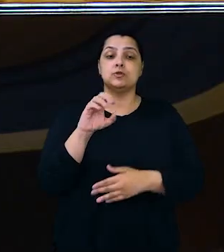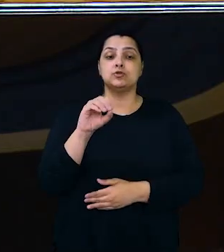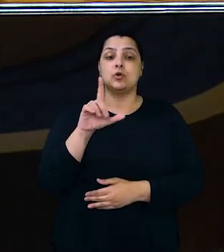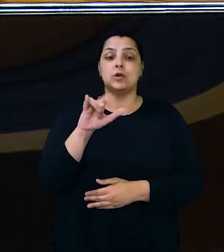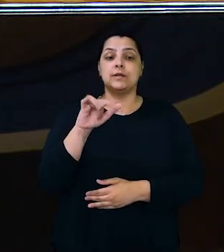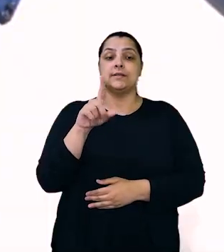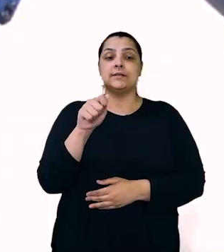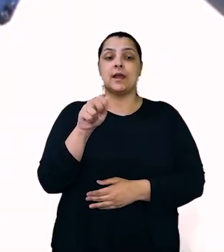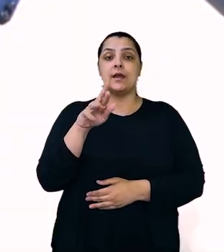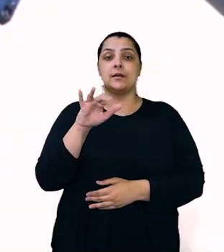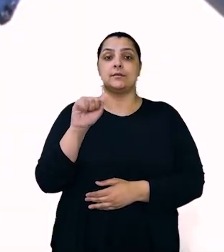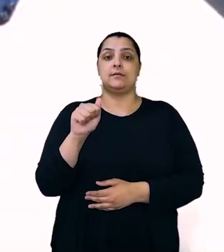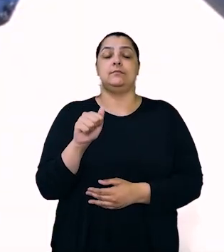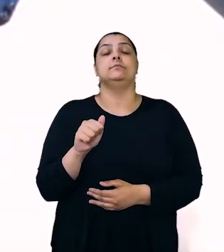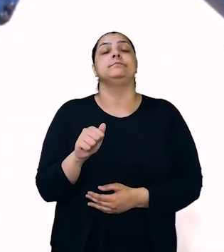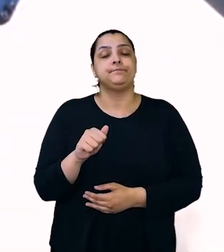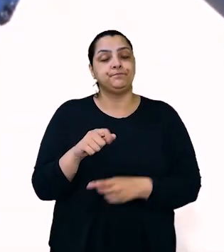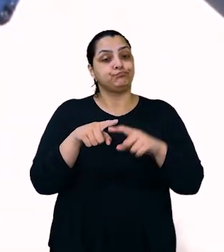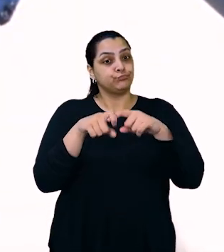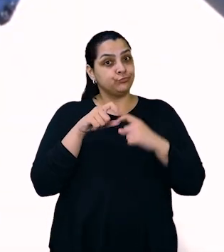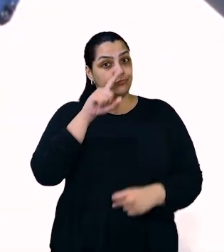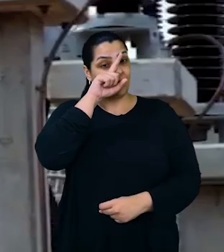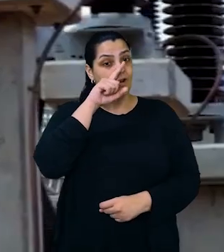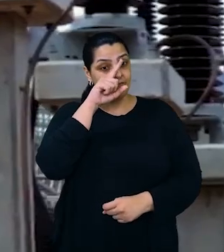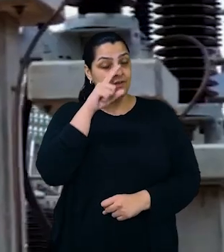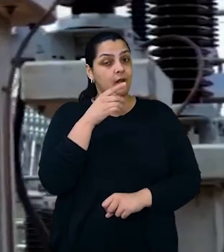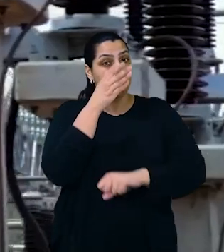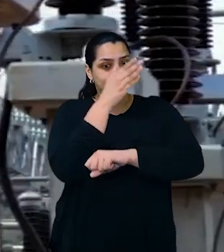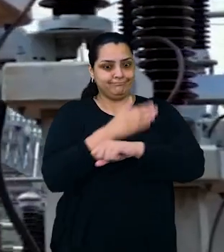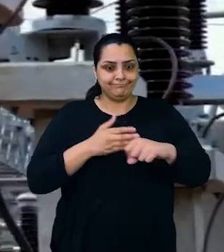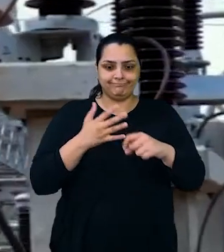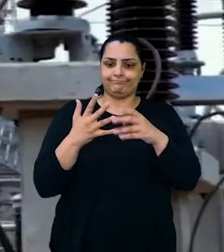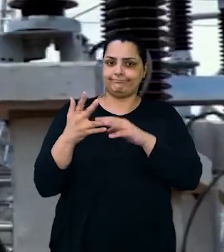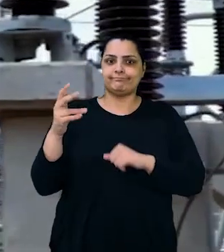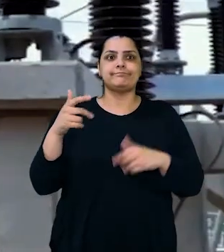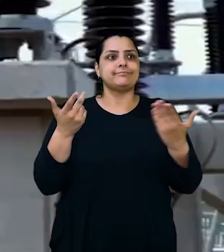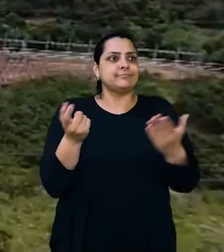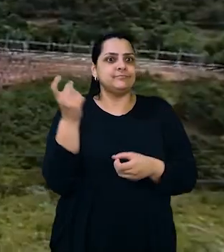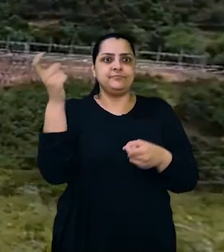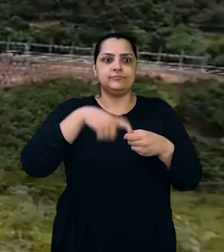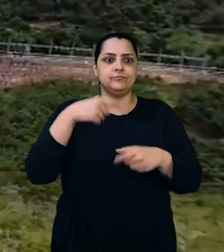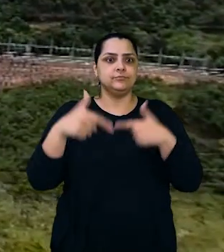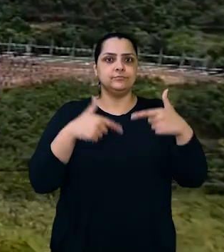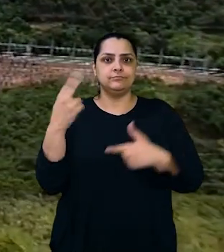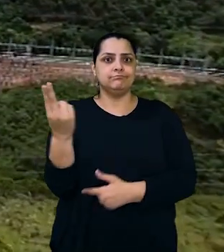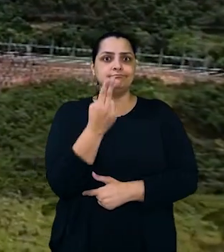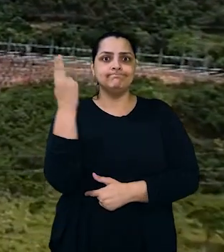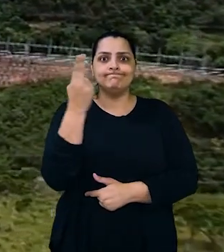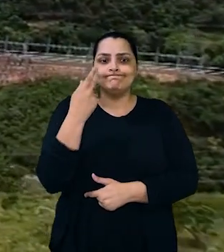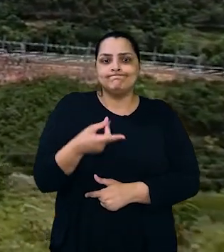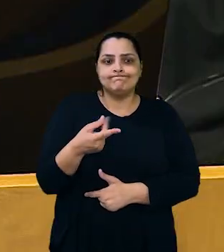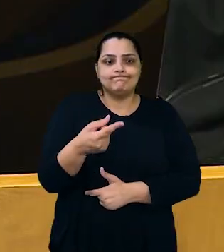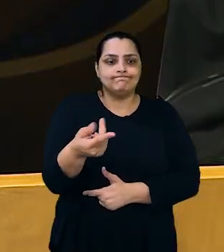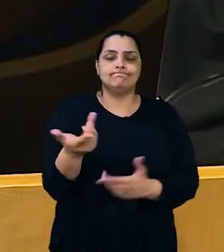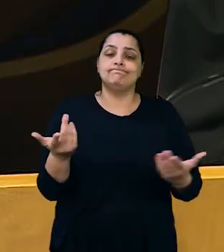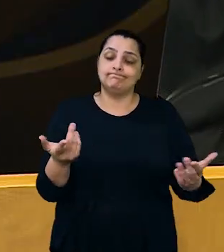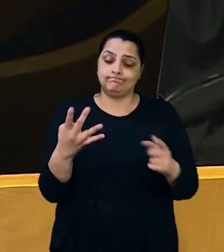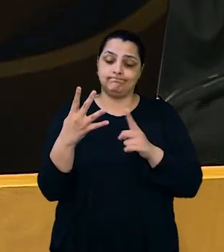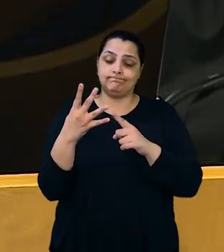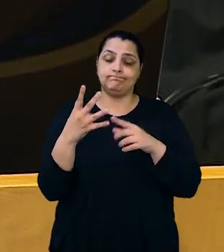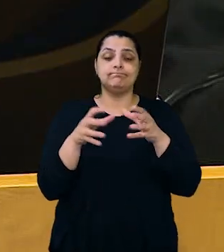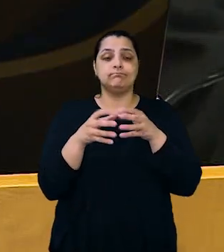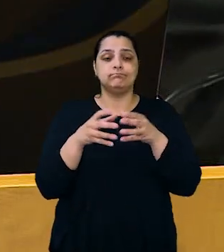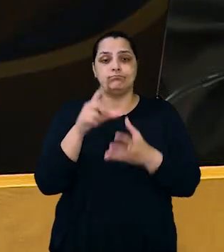ato ilícito. Diante da gravidade das lesões e da incapacidade permanente do trabalhador, a 4ª